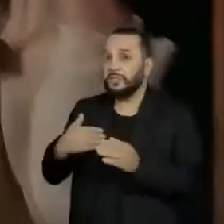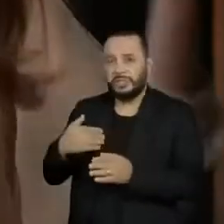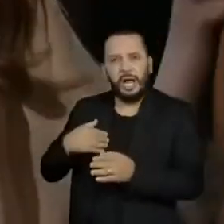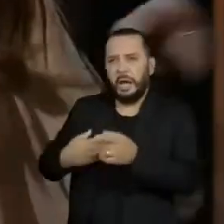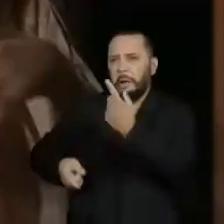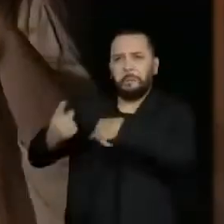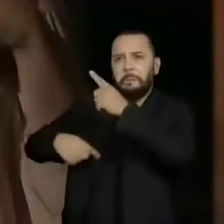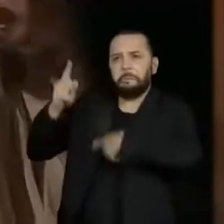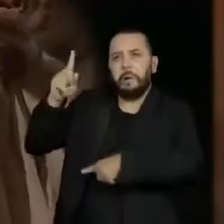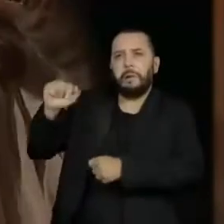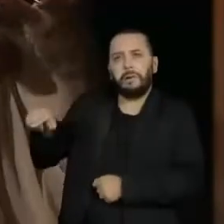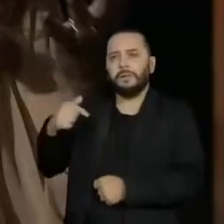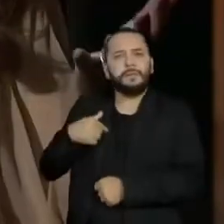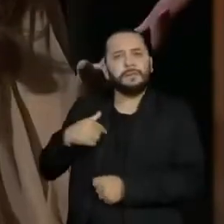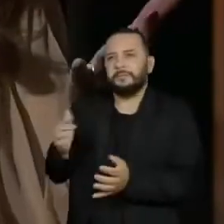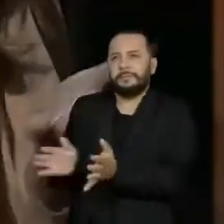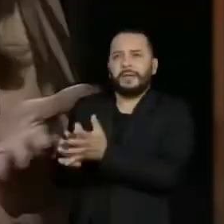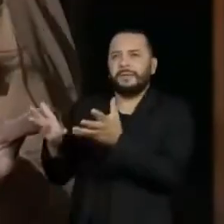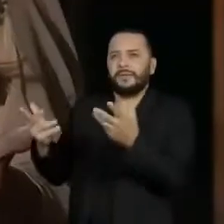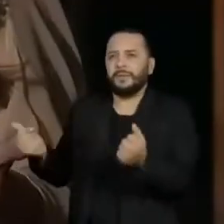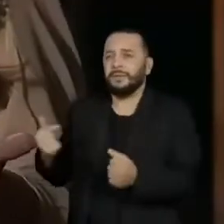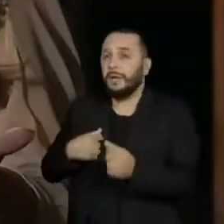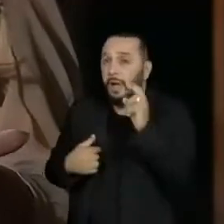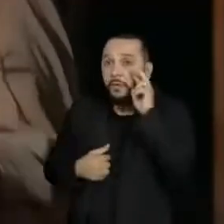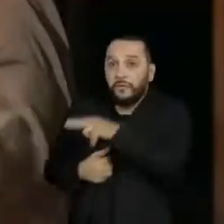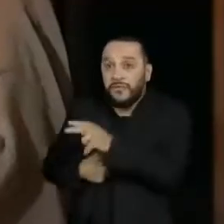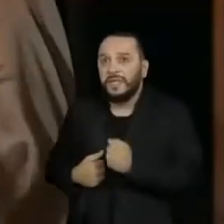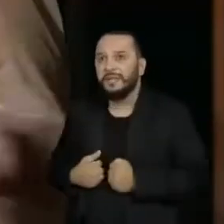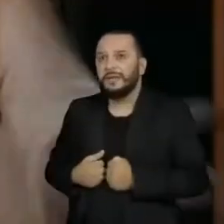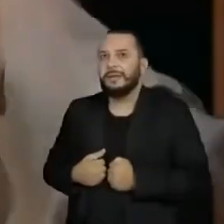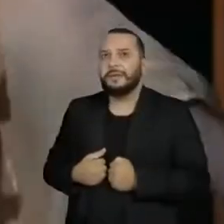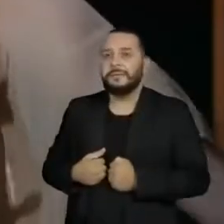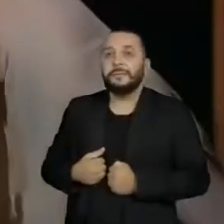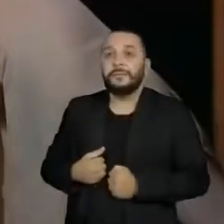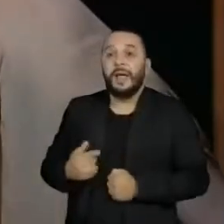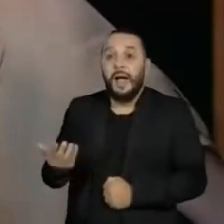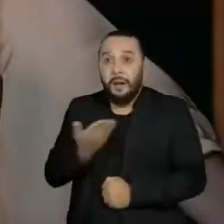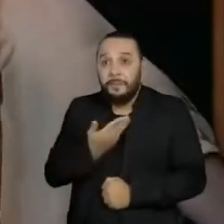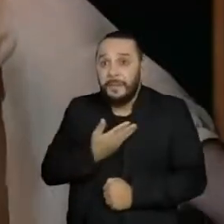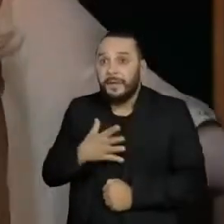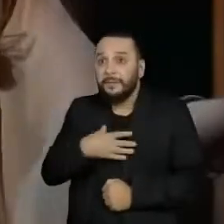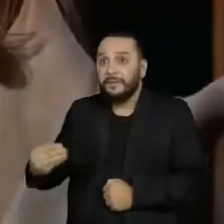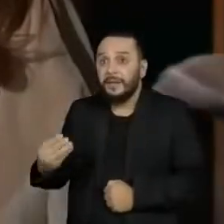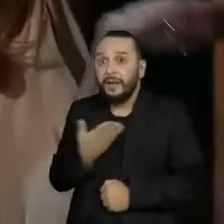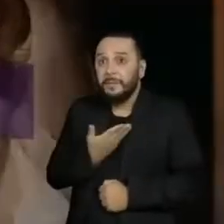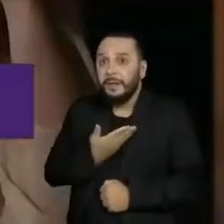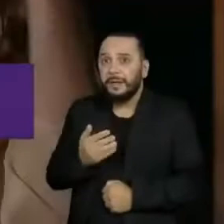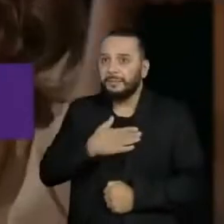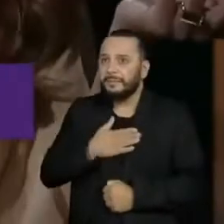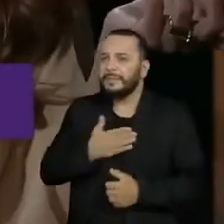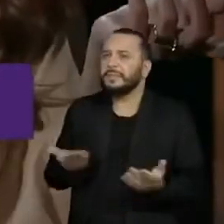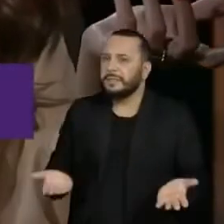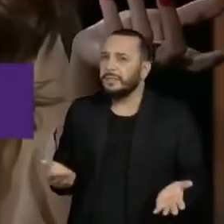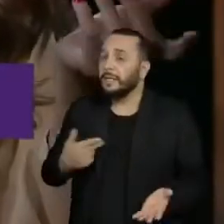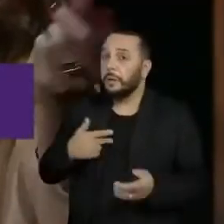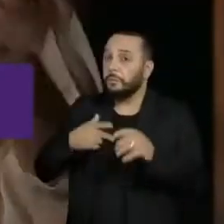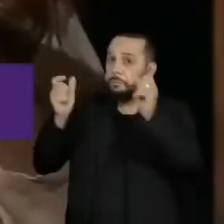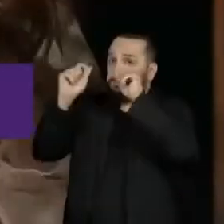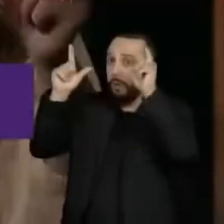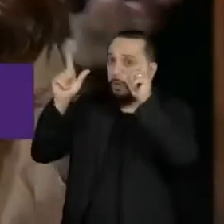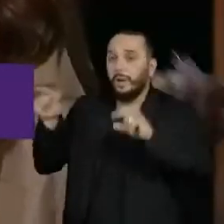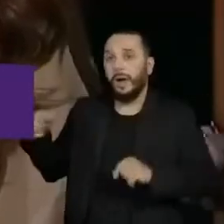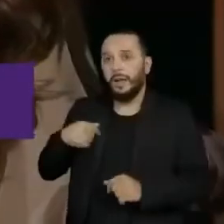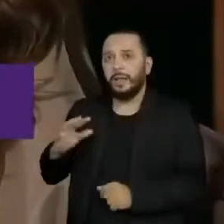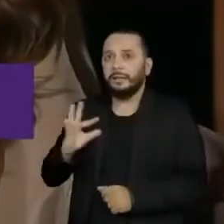Lu, maravilhoso. Eu vi! É uma amiga, filha da minha amiga. Quer dizer, e a gente não esperava que